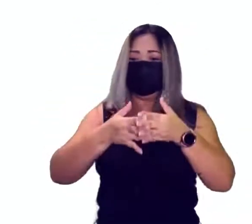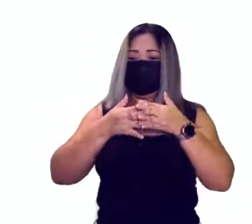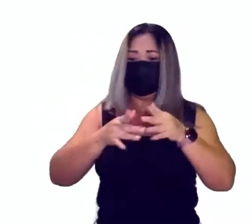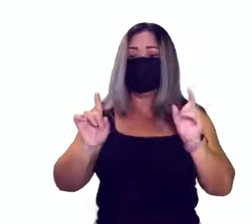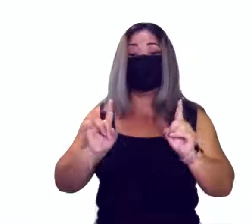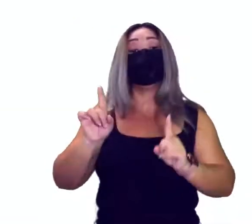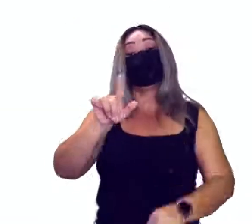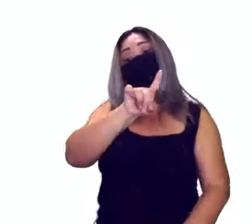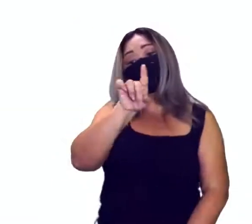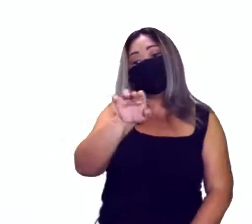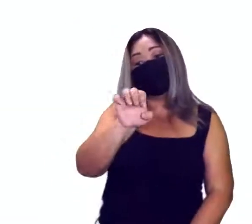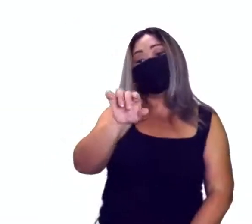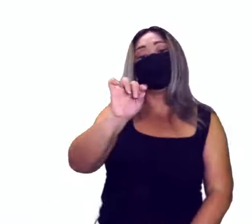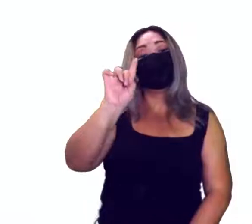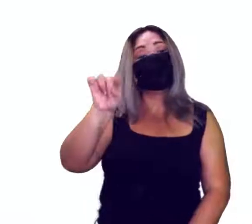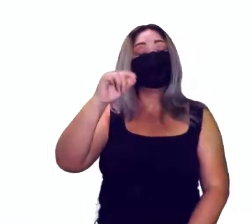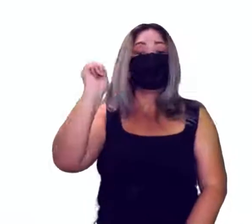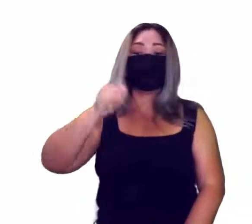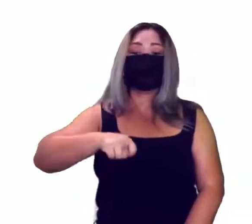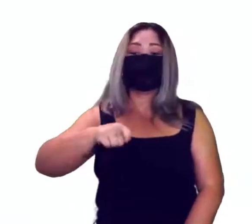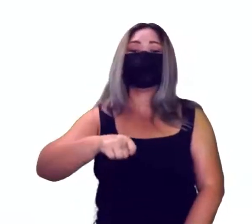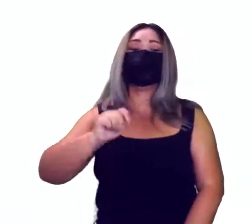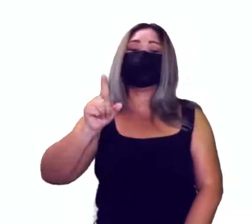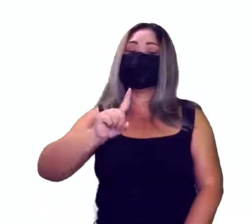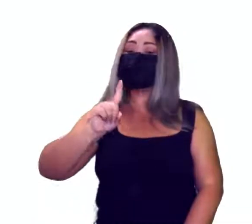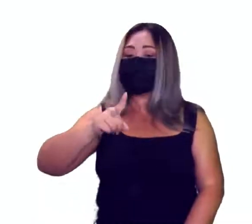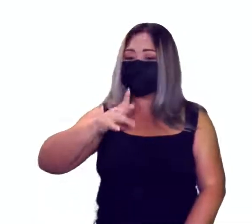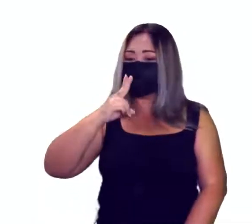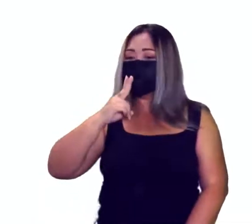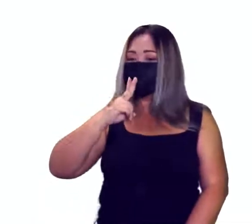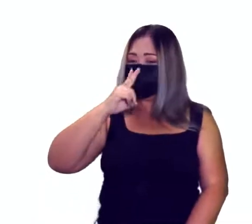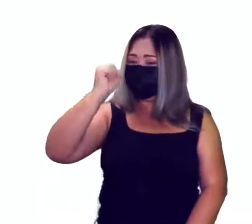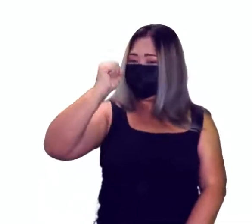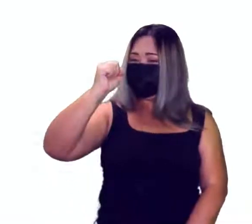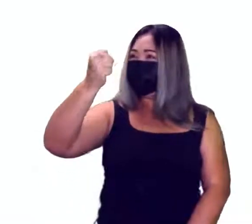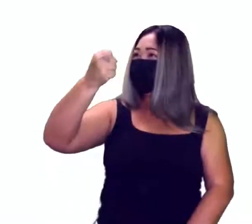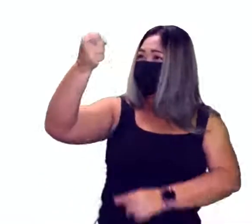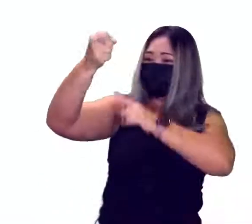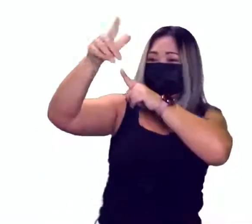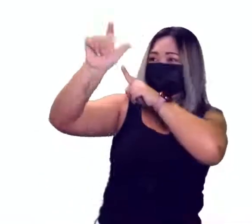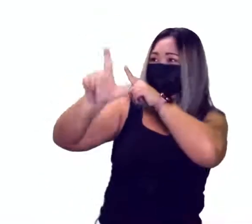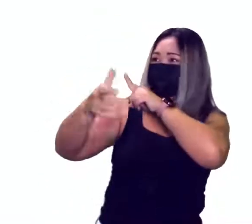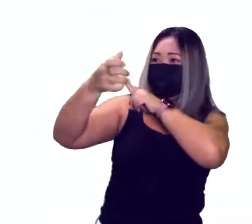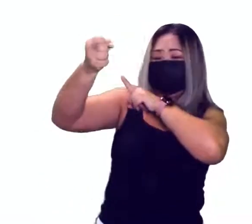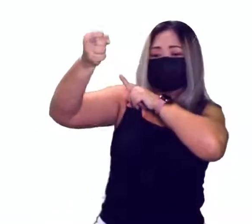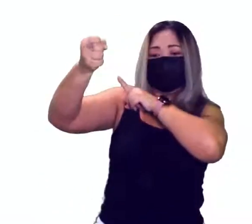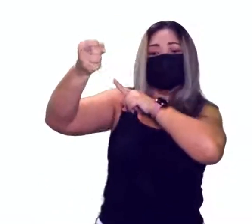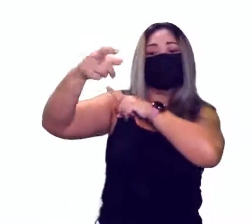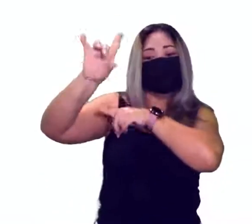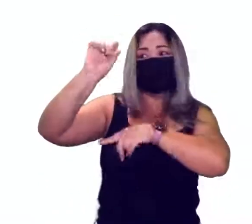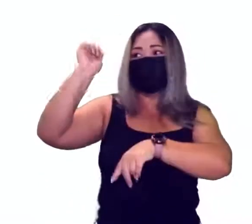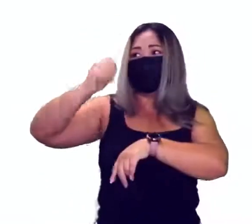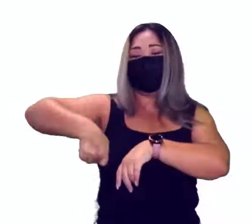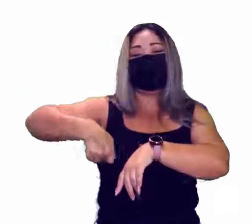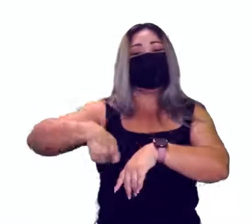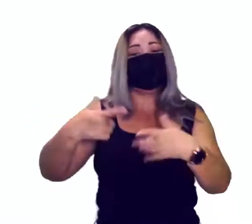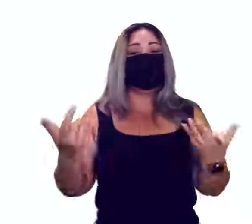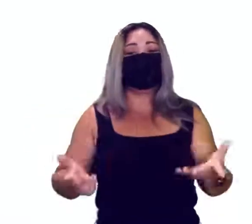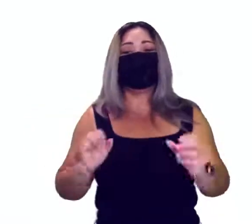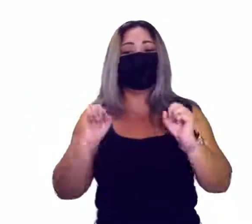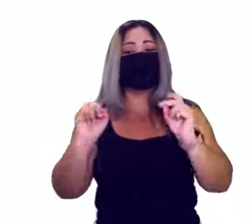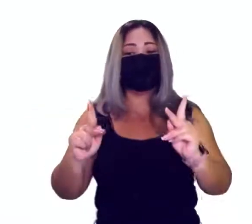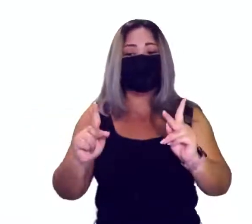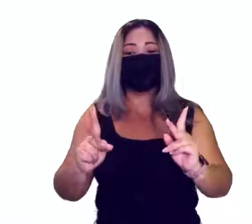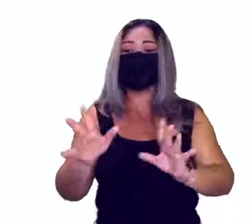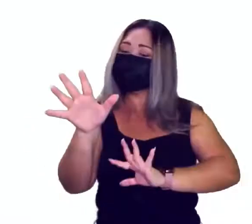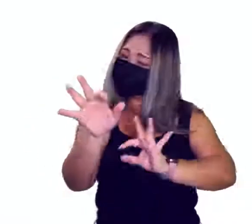tinham esse papel. E por ter o poder dele ser maior, né? Por causa dos raios, etc. Ele tinha essa capacidade, ok? Então